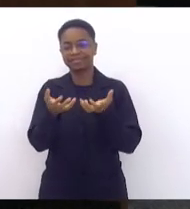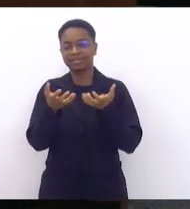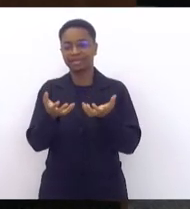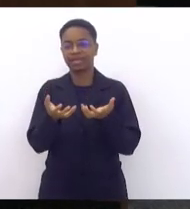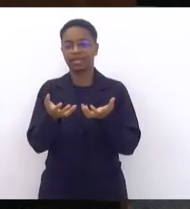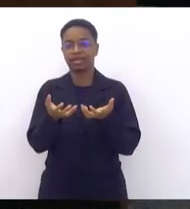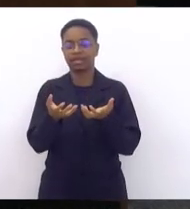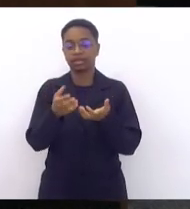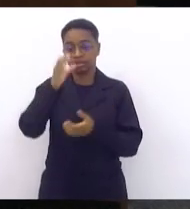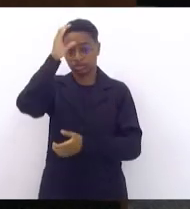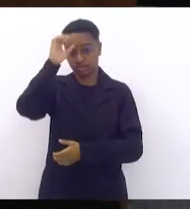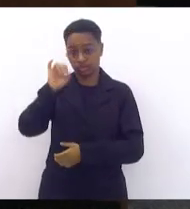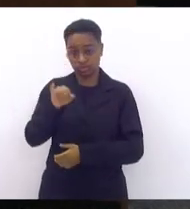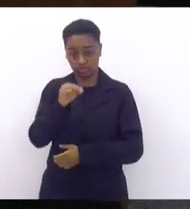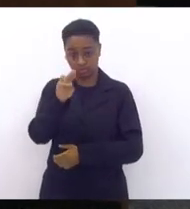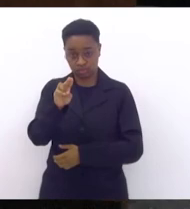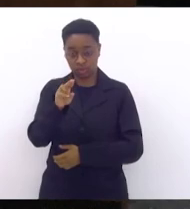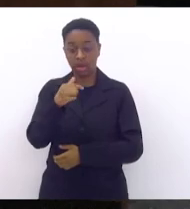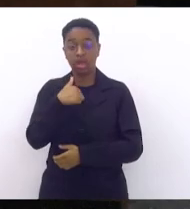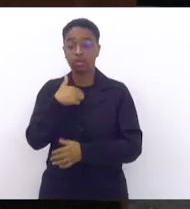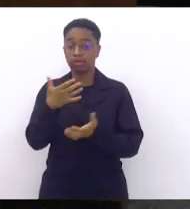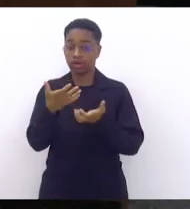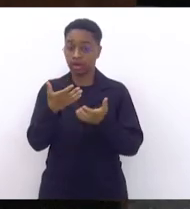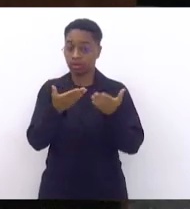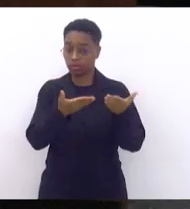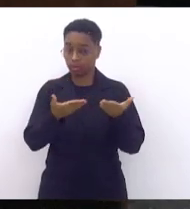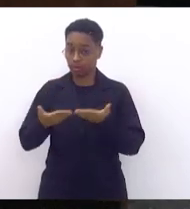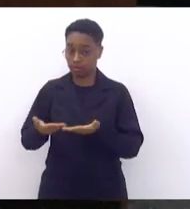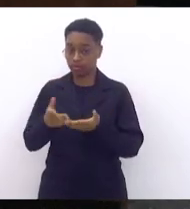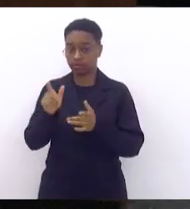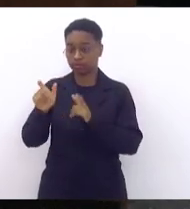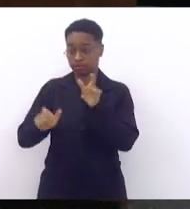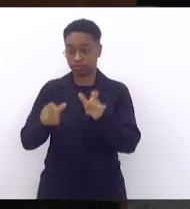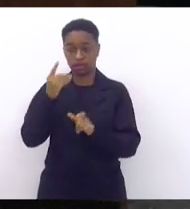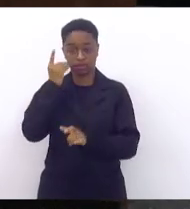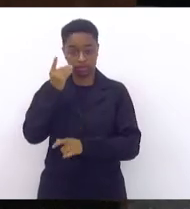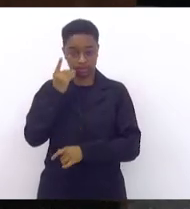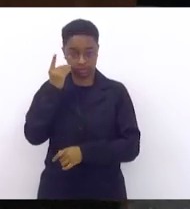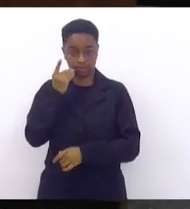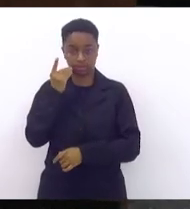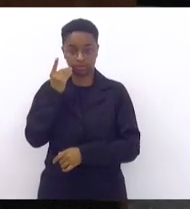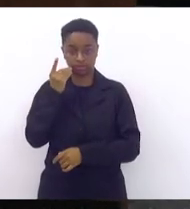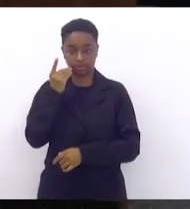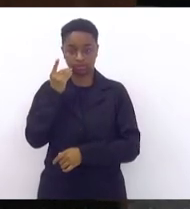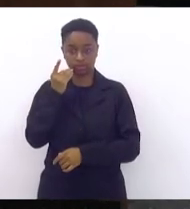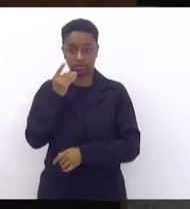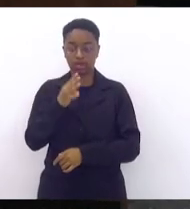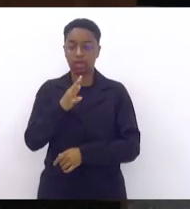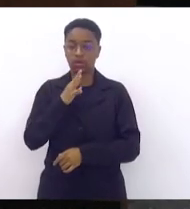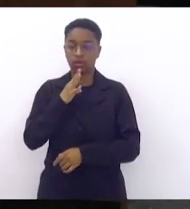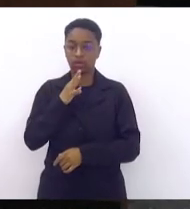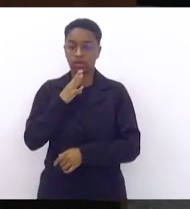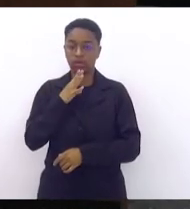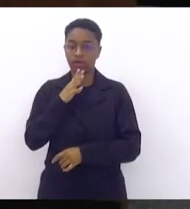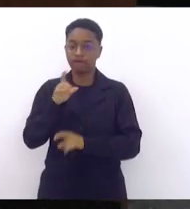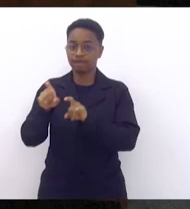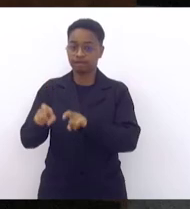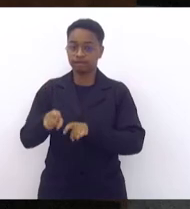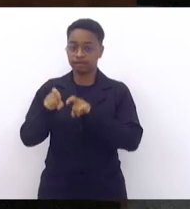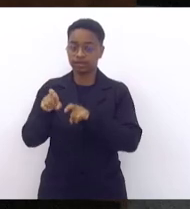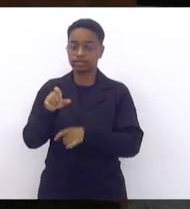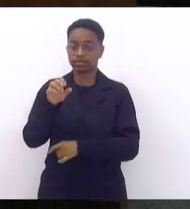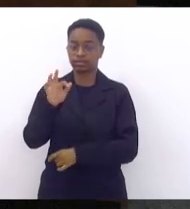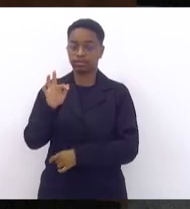presidente Tia Ju, queria fazer um convite aos deputados e deputadas para conhecer a Fazenda